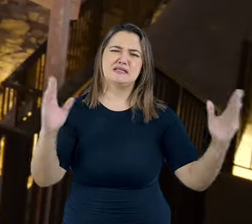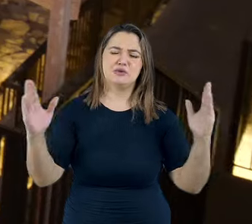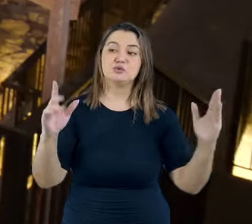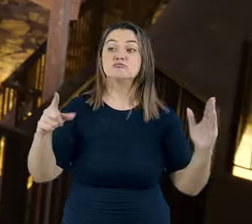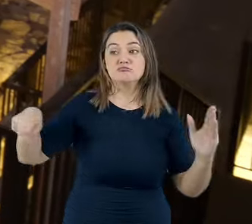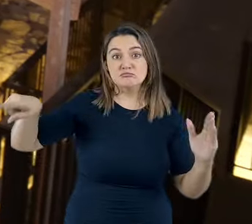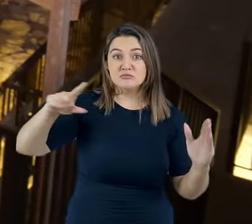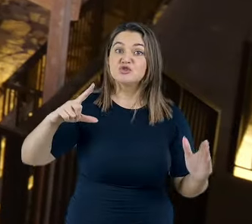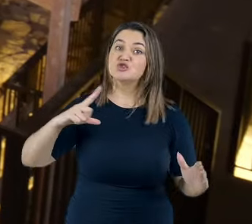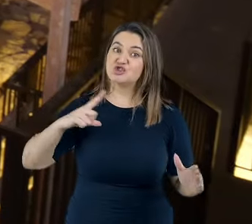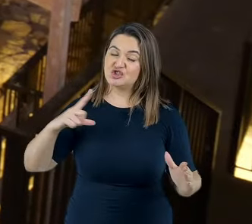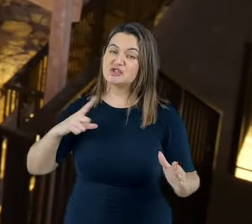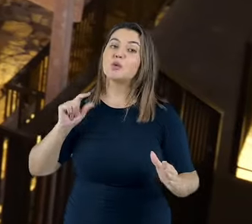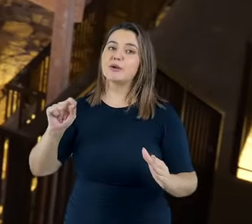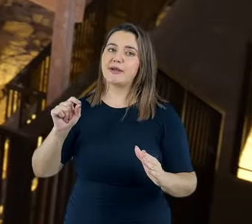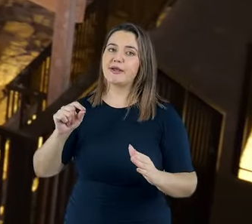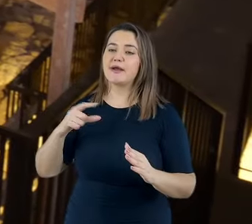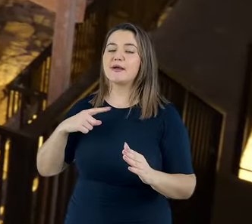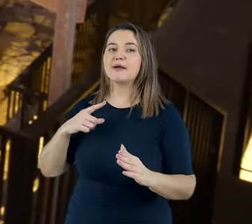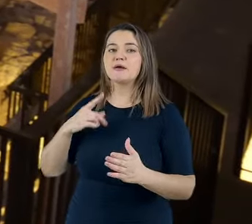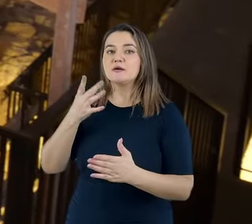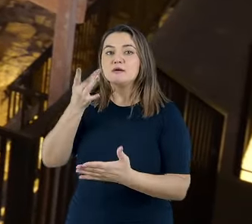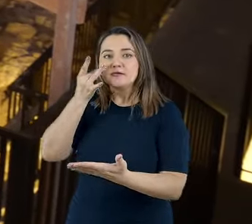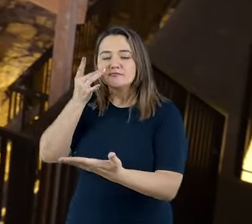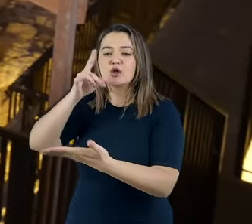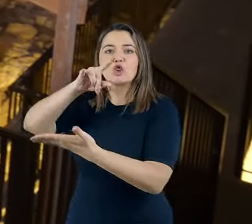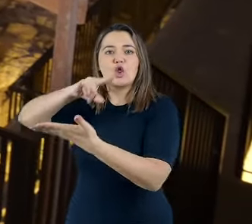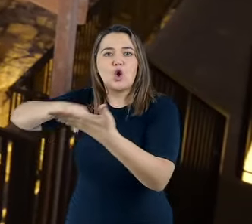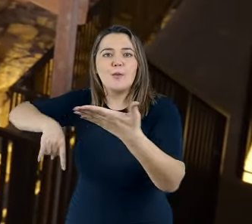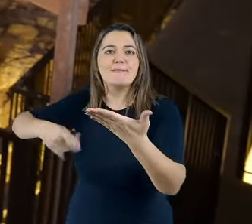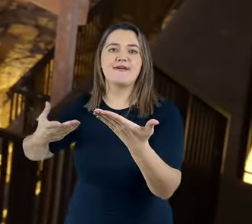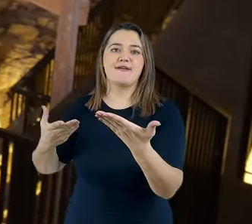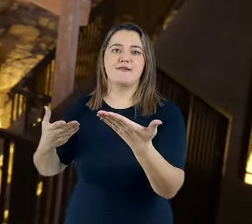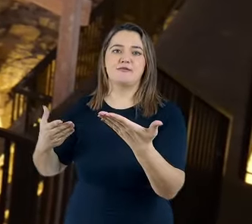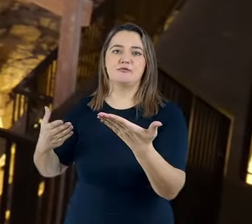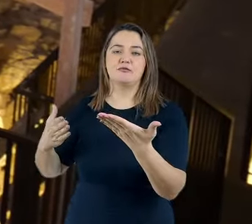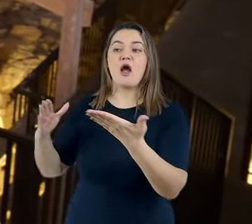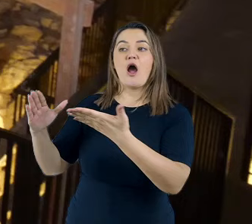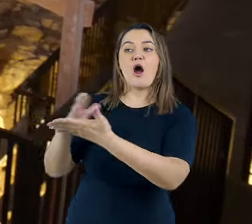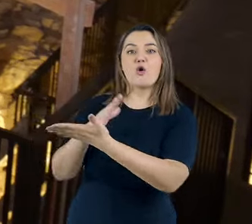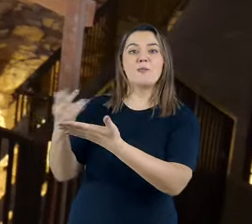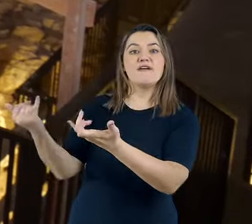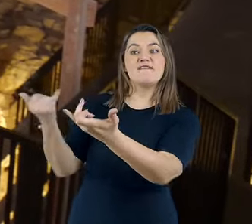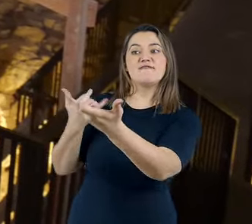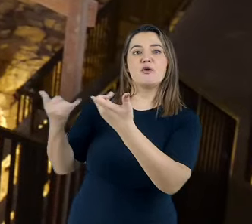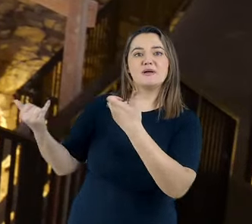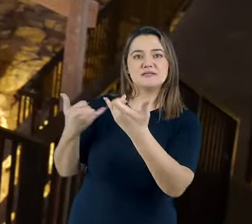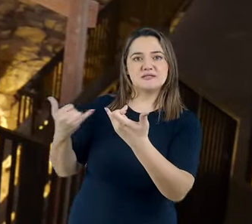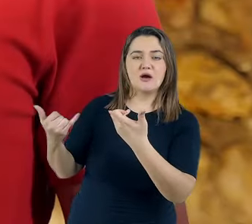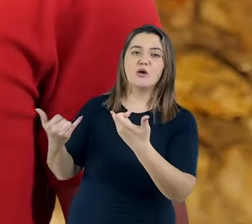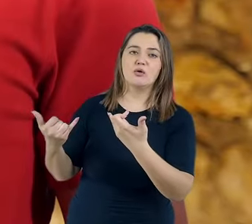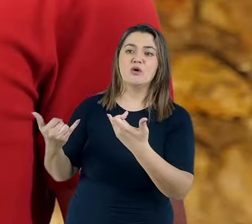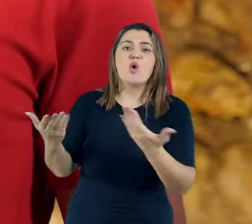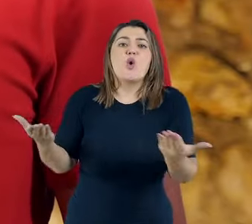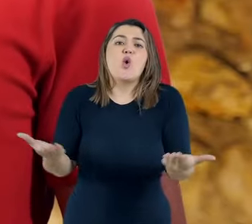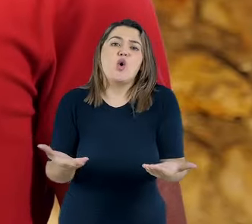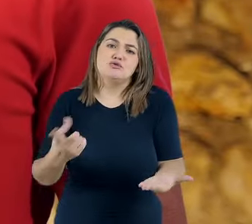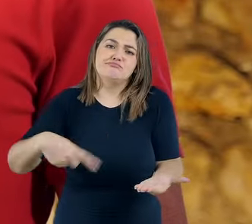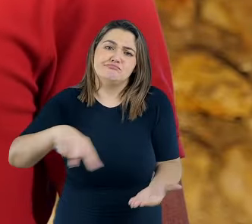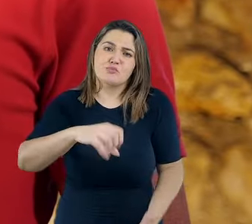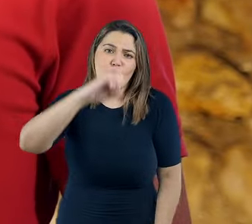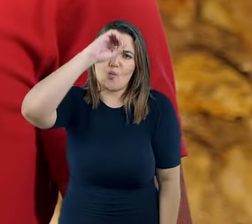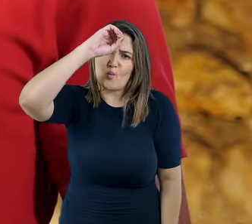eles tinham acesso a documentos, informações, tradições que o historiador e arqueólogo moderno